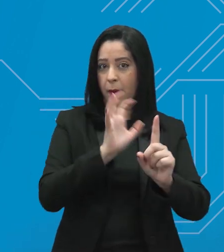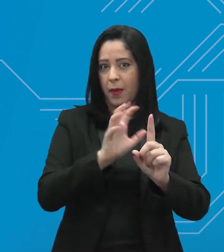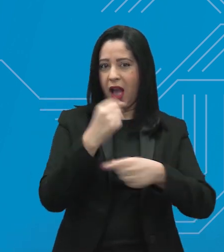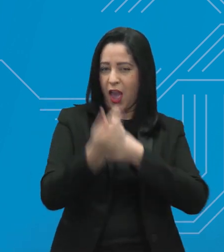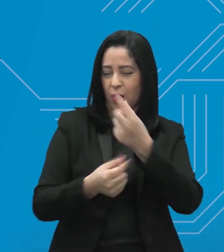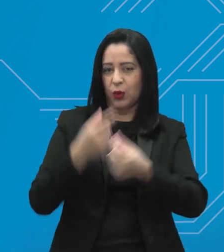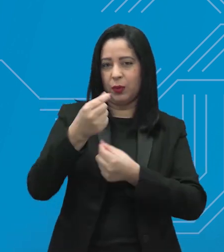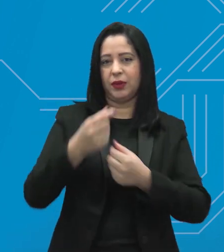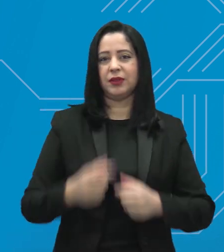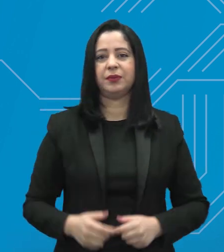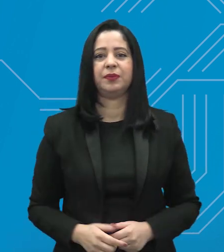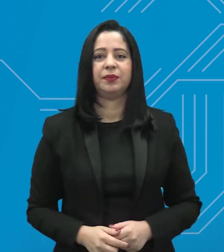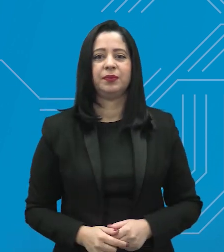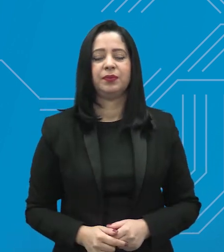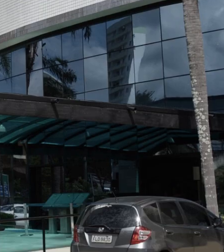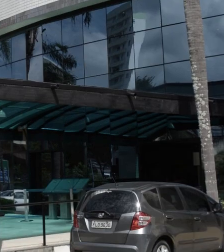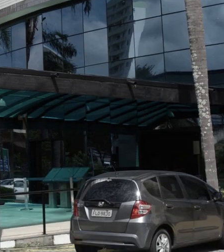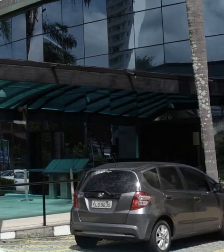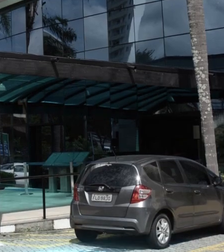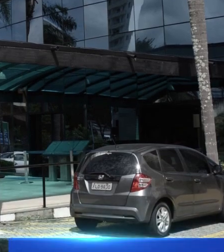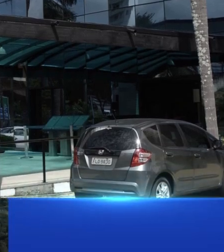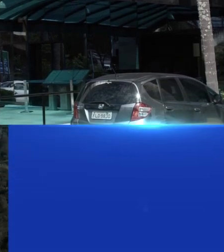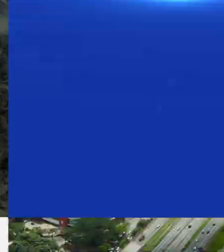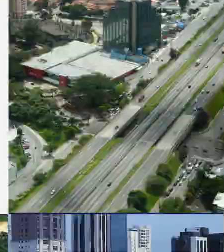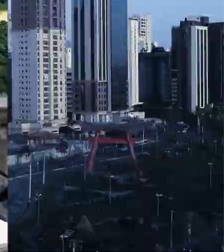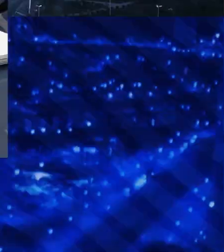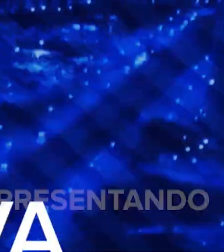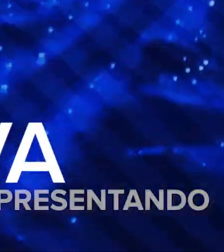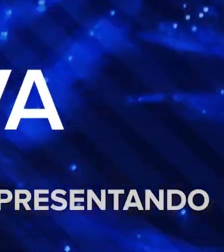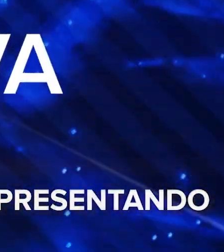afetando a economia. Volto já.